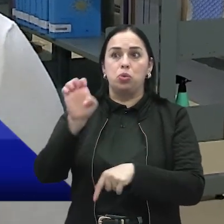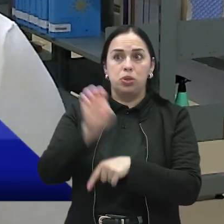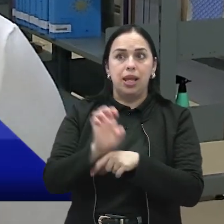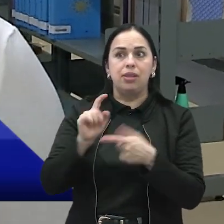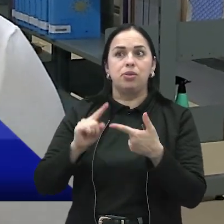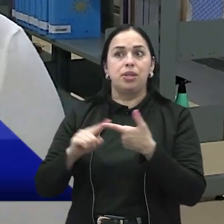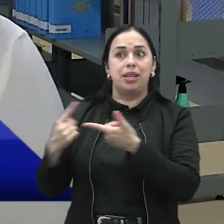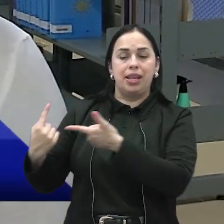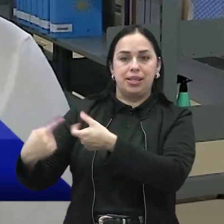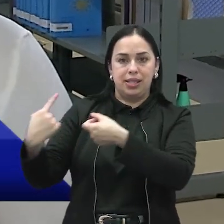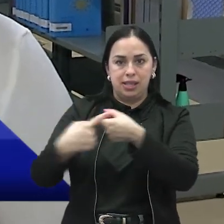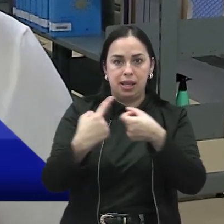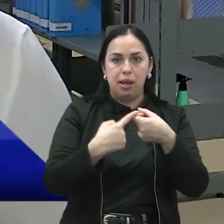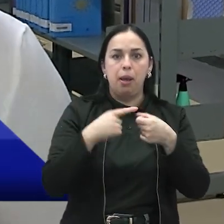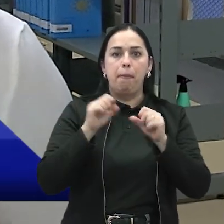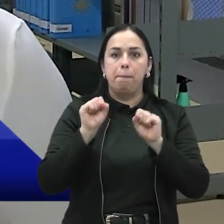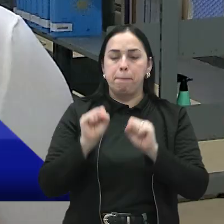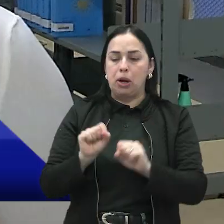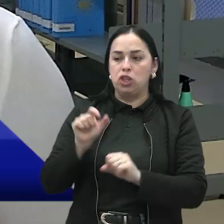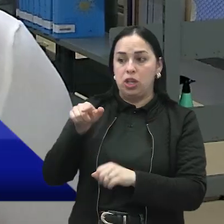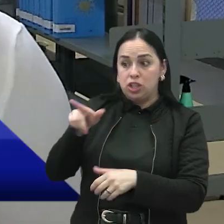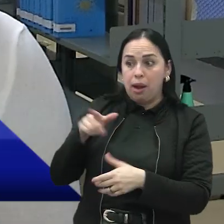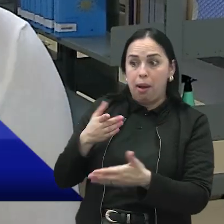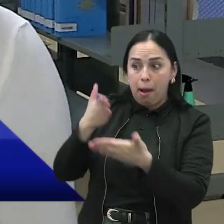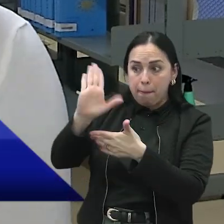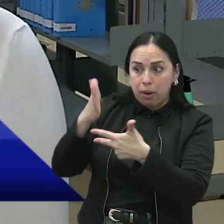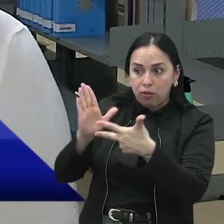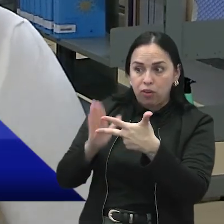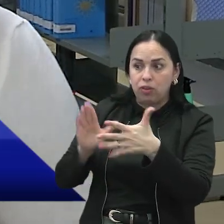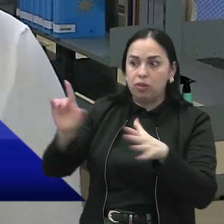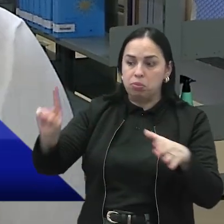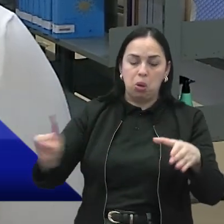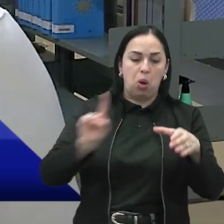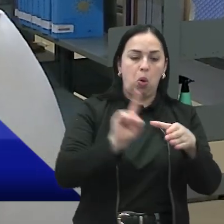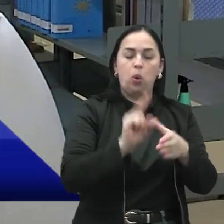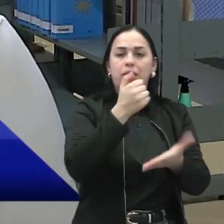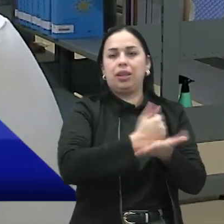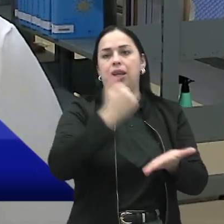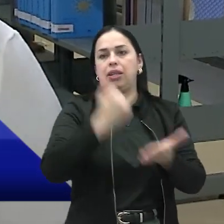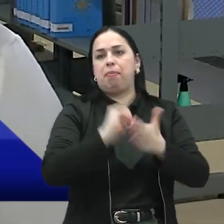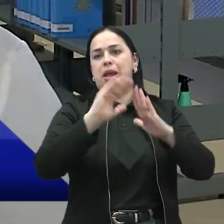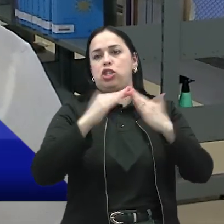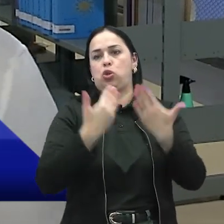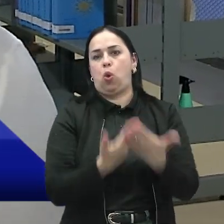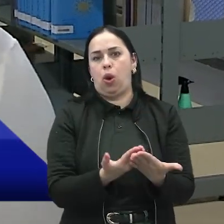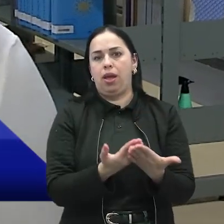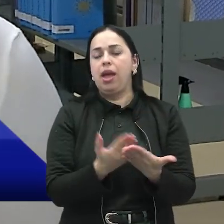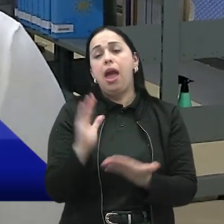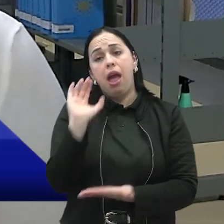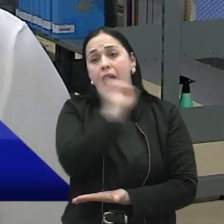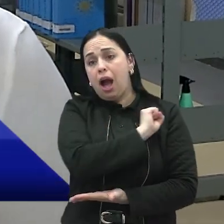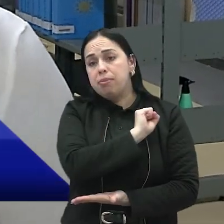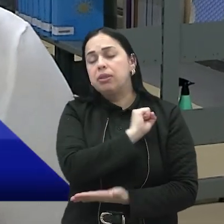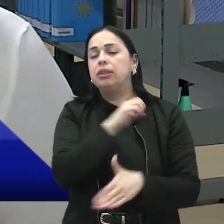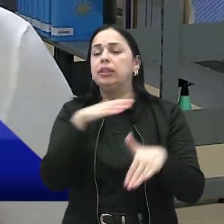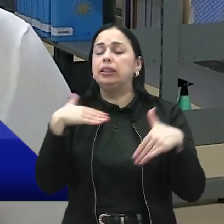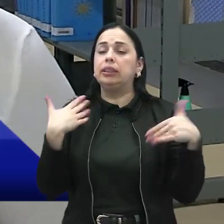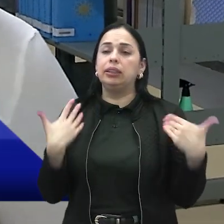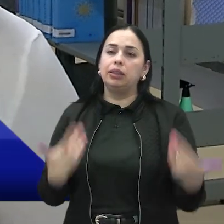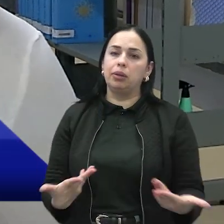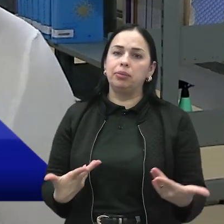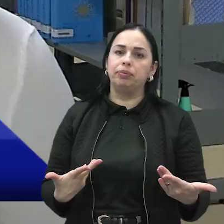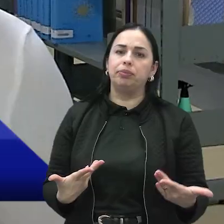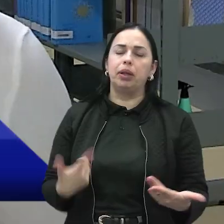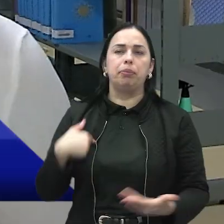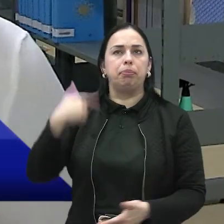e municípios, podem pegar esses alunos aprovados e abastecer as suas redes. Então, vai encurtar um caminho, né?